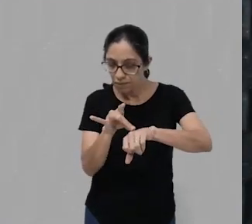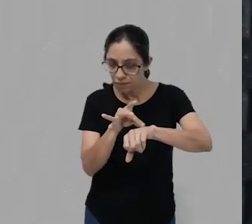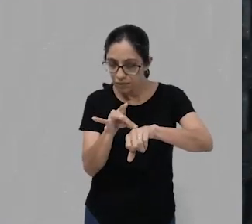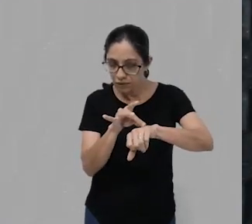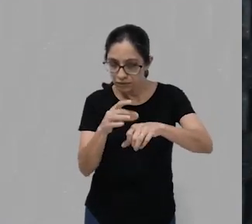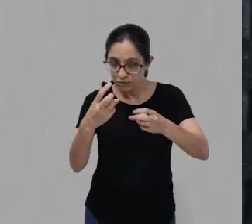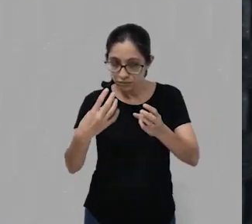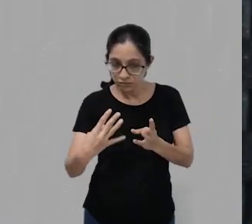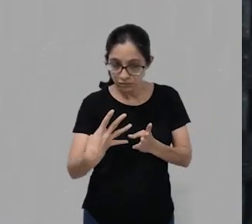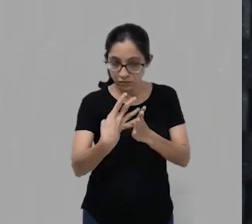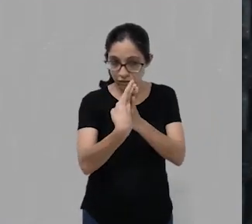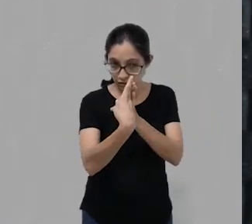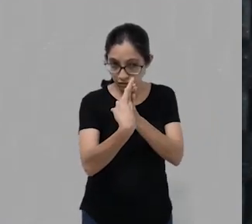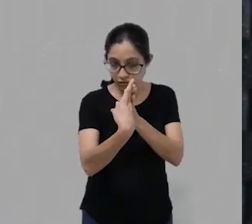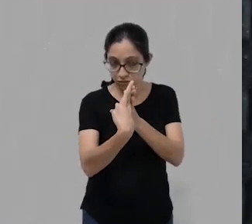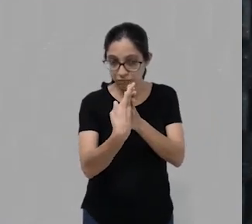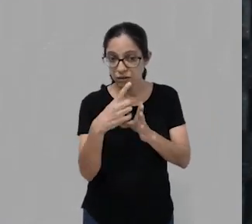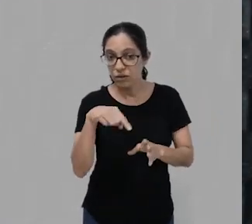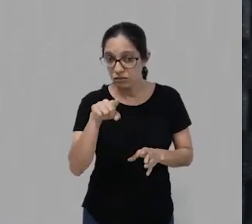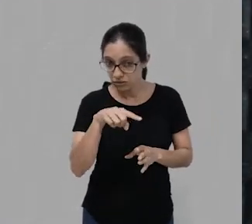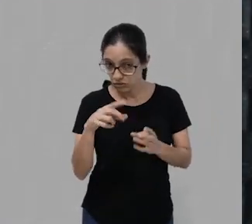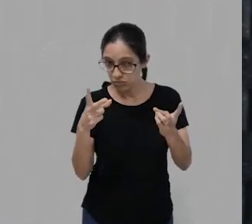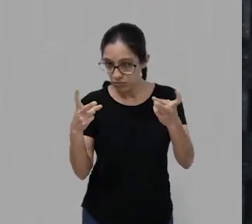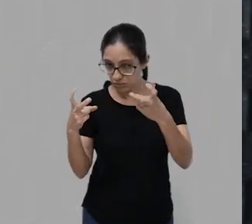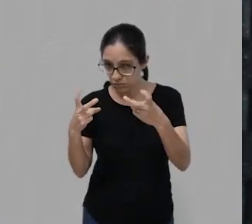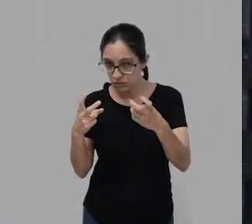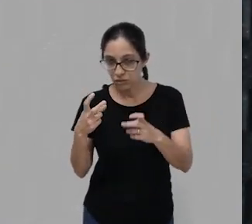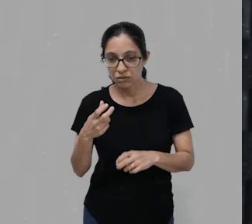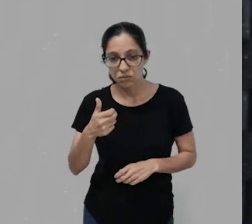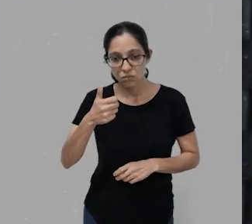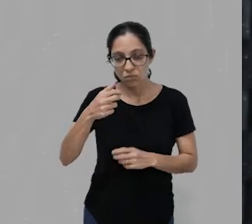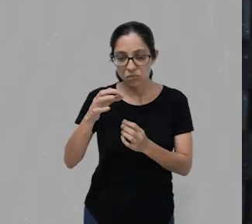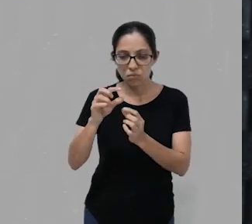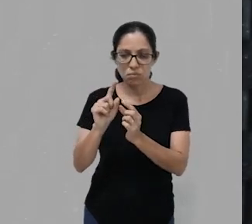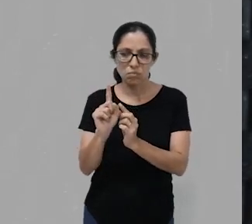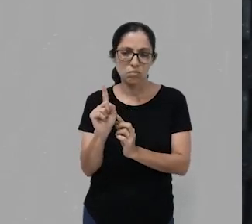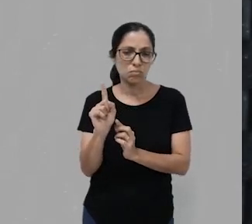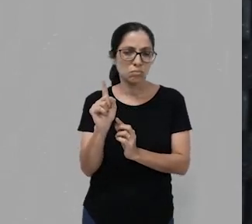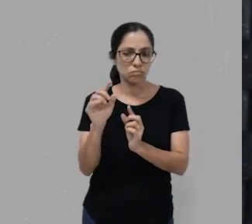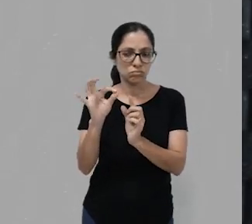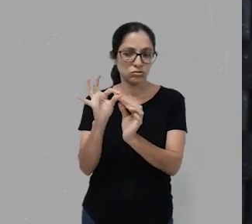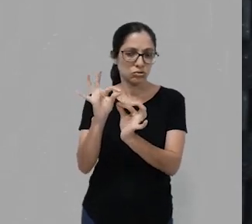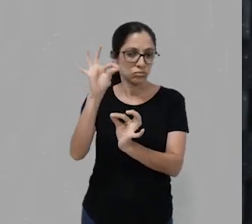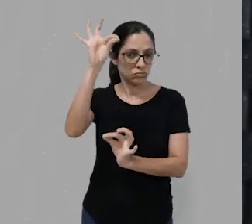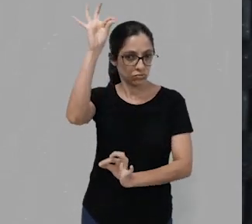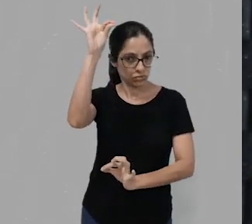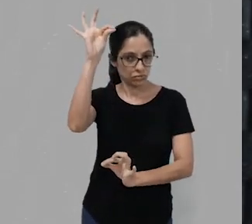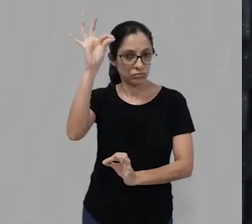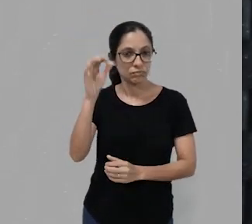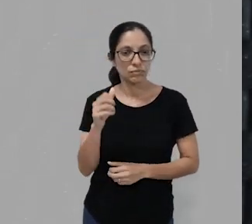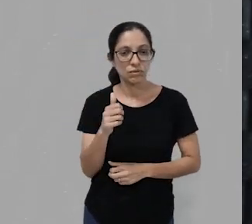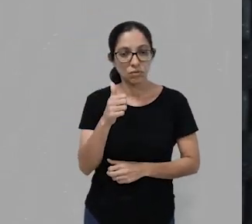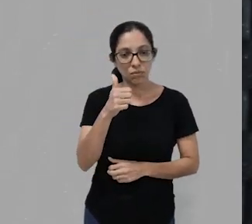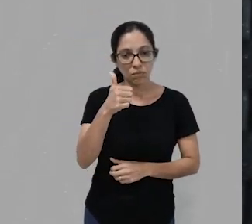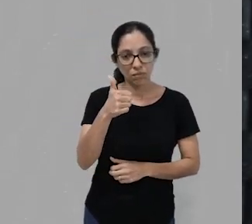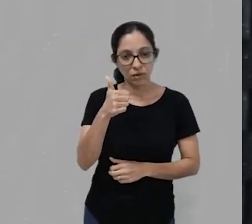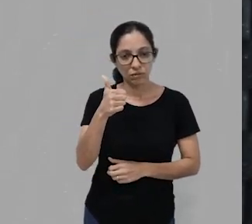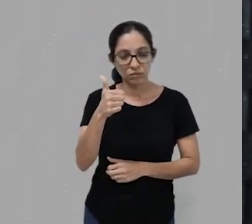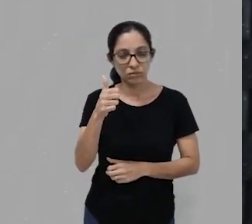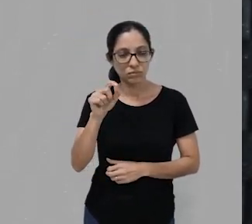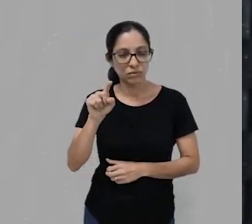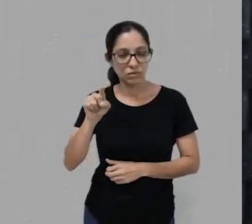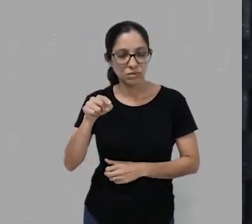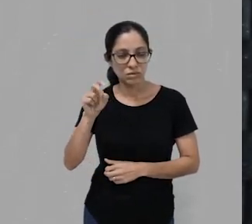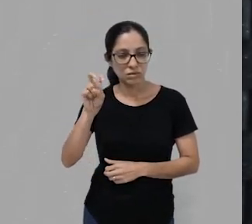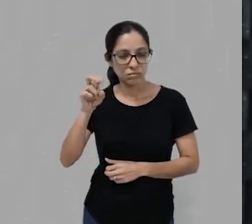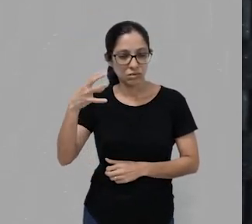a rede, tá certo? Nós já vimos que ela tem 1,55 m de altura. Existe aqui uma divisão aqui, dois lados aqui